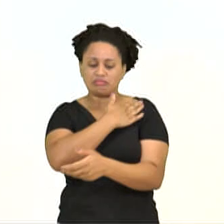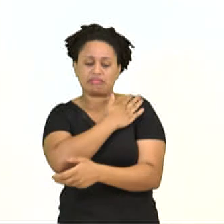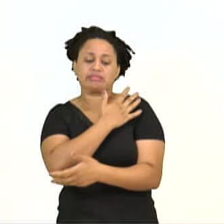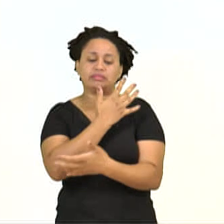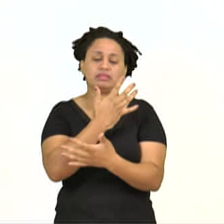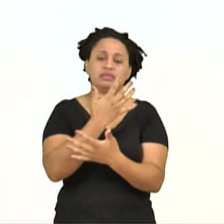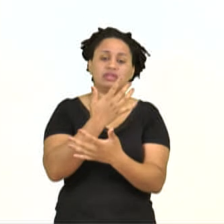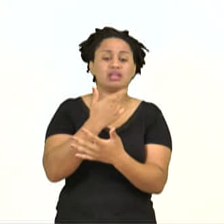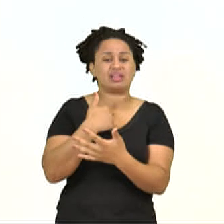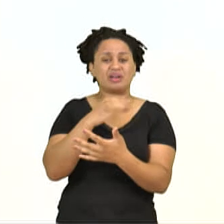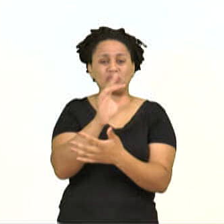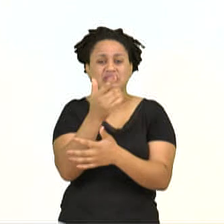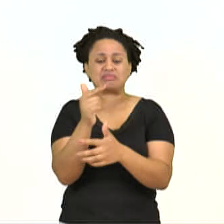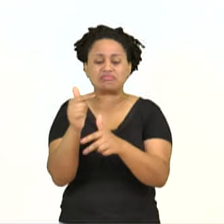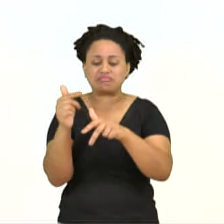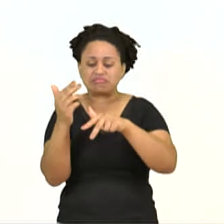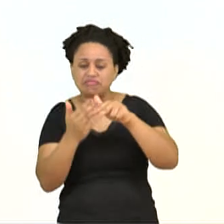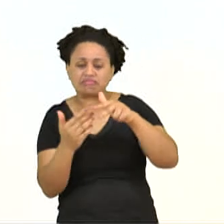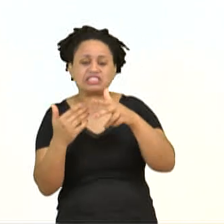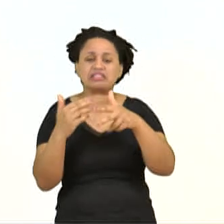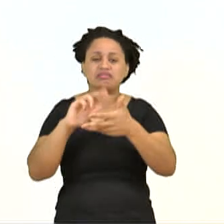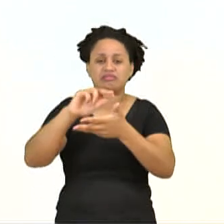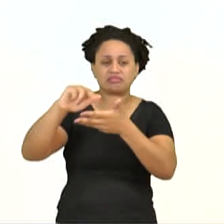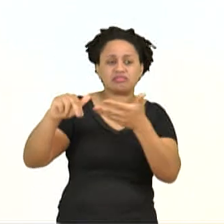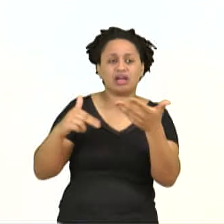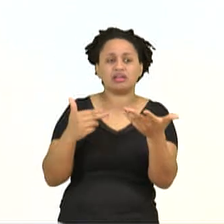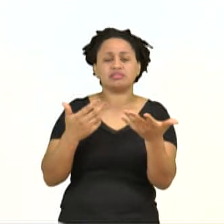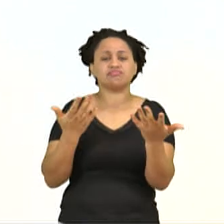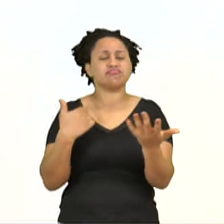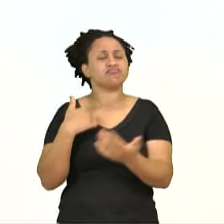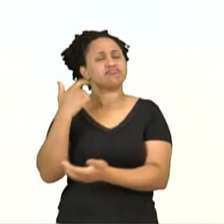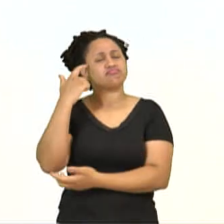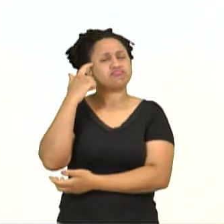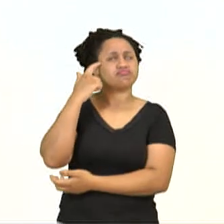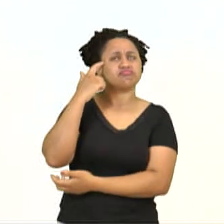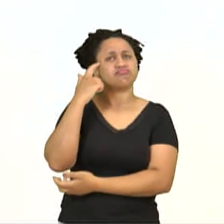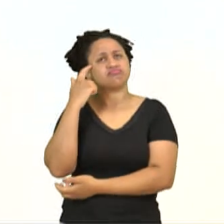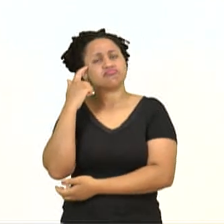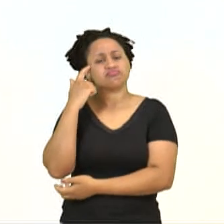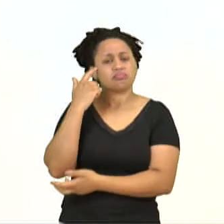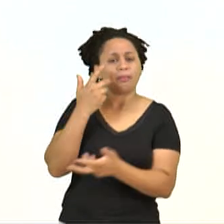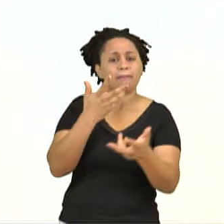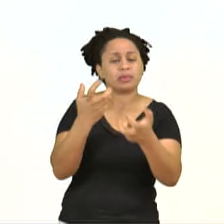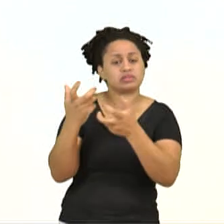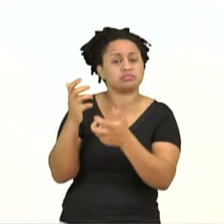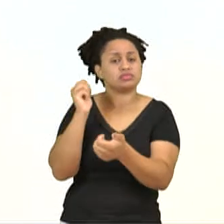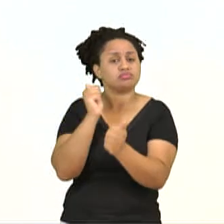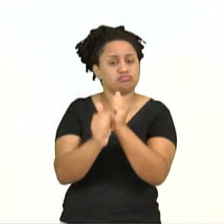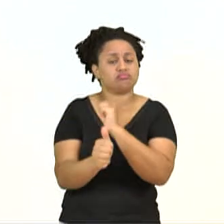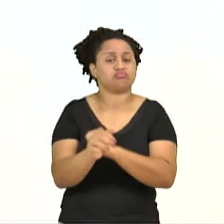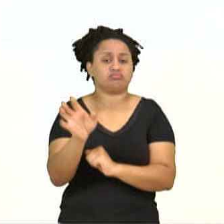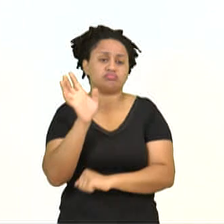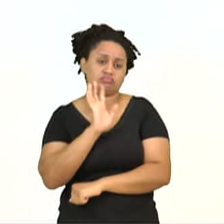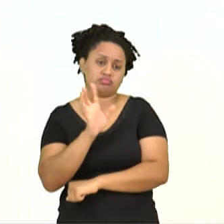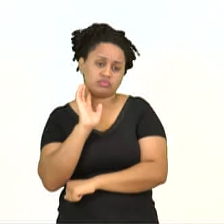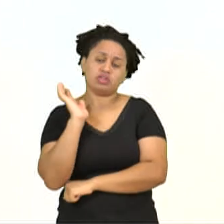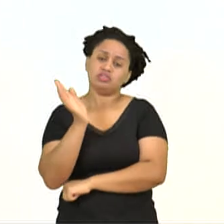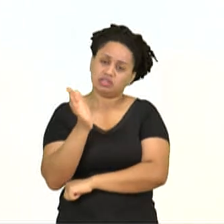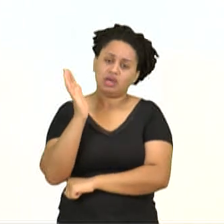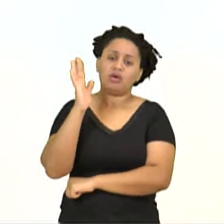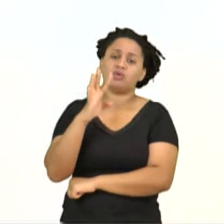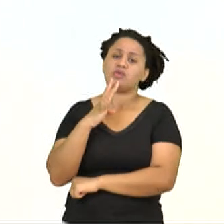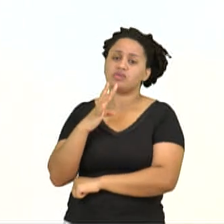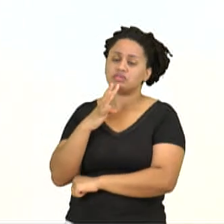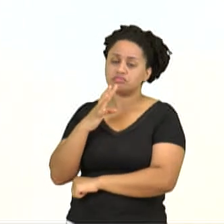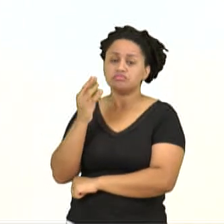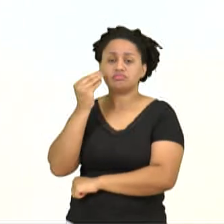feridos da Segunda Guerra Mundial, eles viram que o esporte era bacana, já conheciam basquetebol